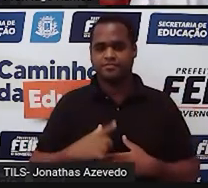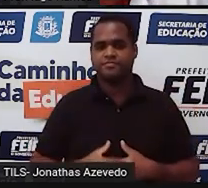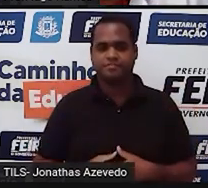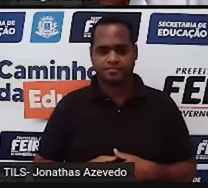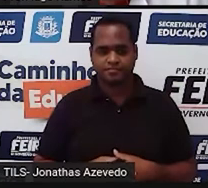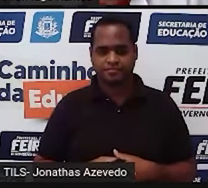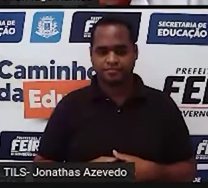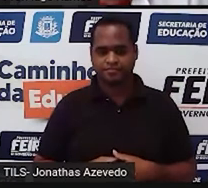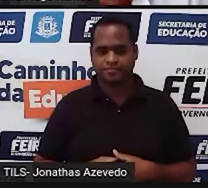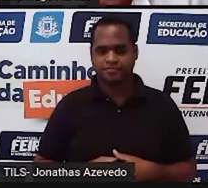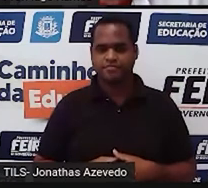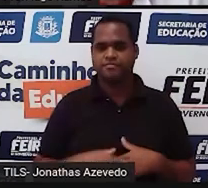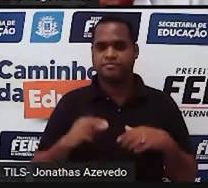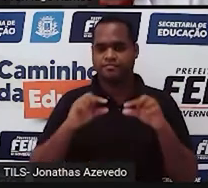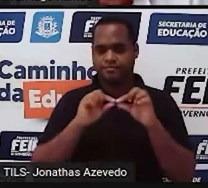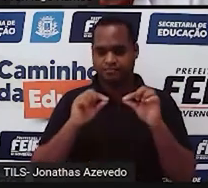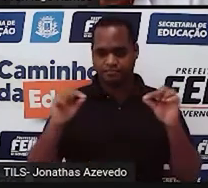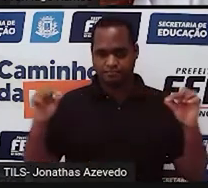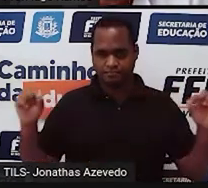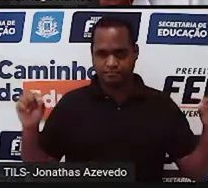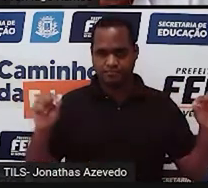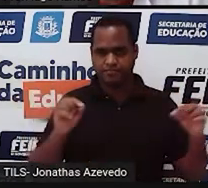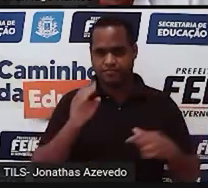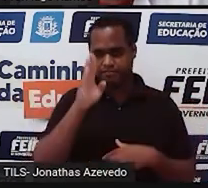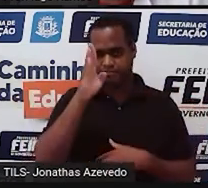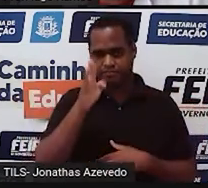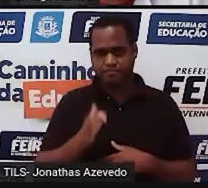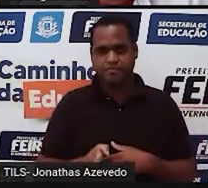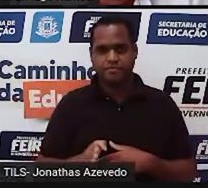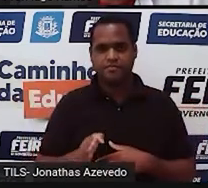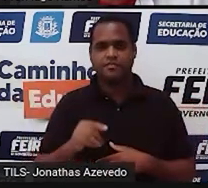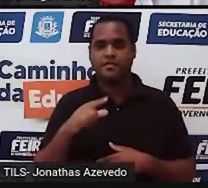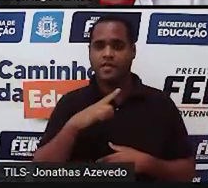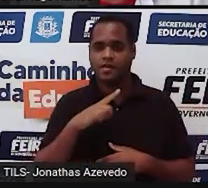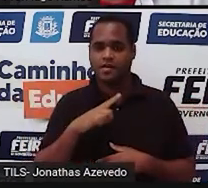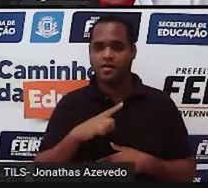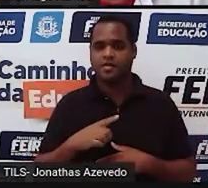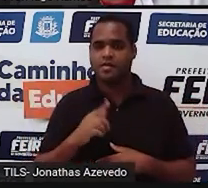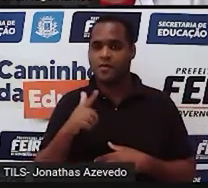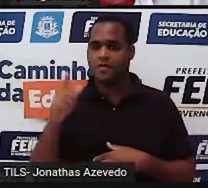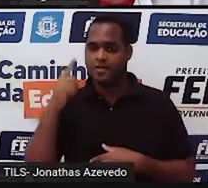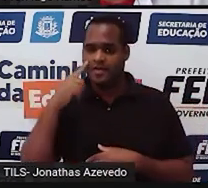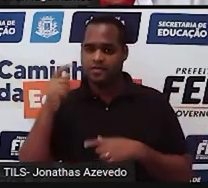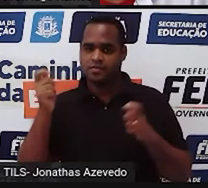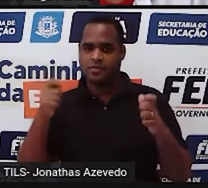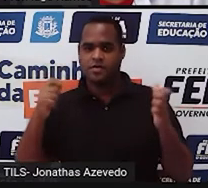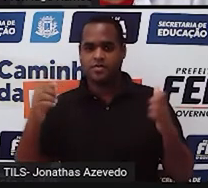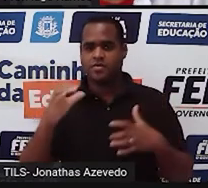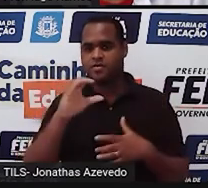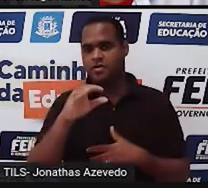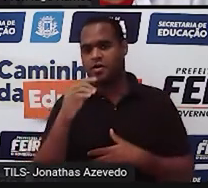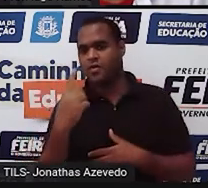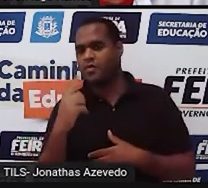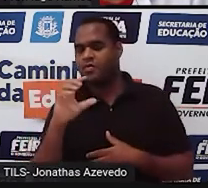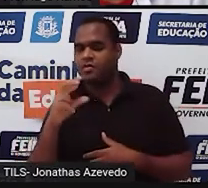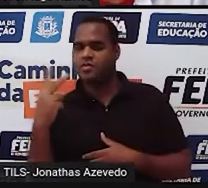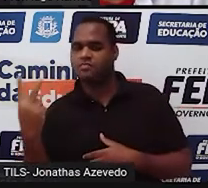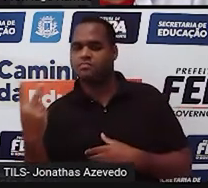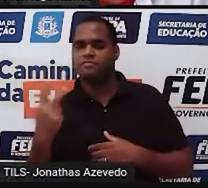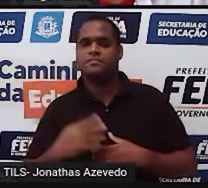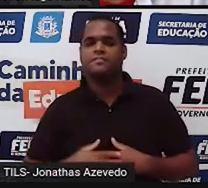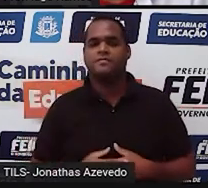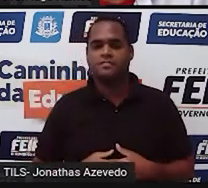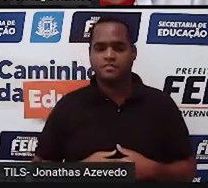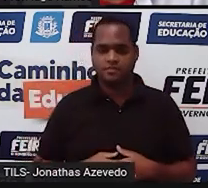voltar esse ponto M aqui ó está no meio do segmento que vai do pontos e um até o ponto c 2